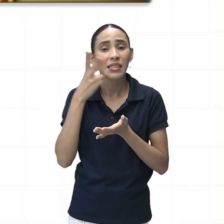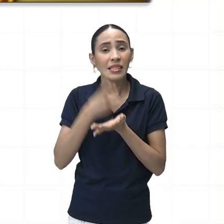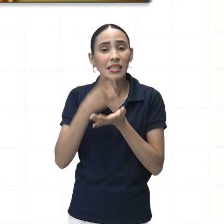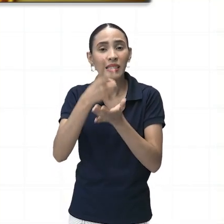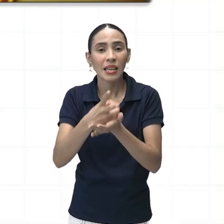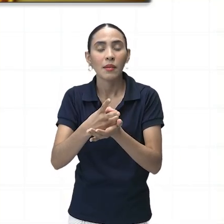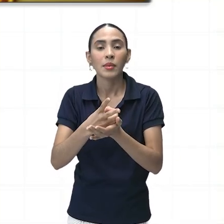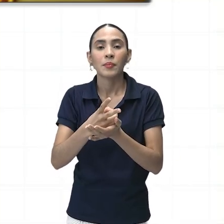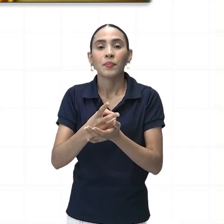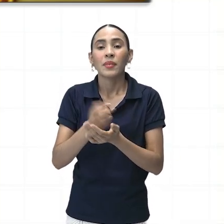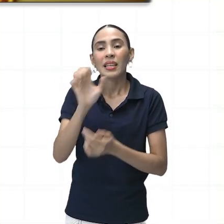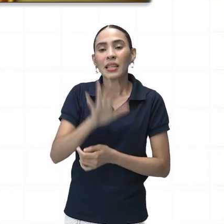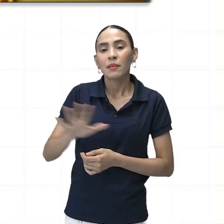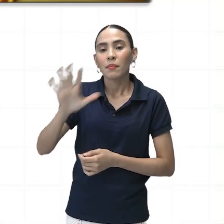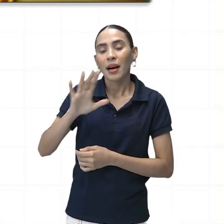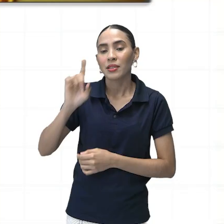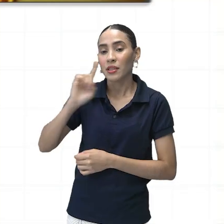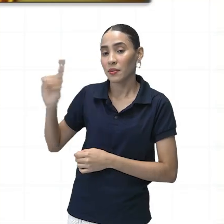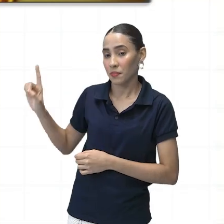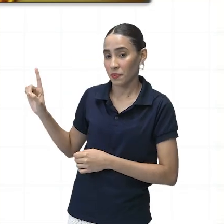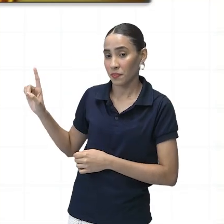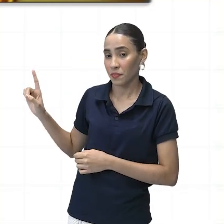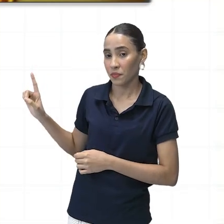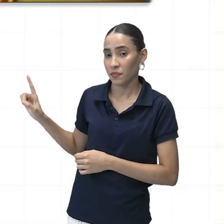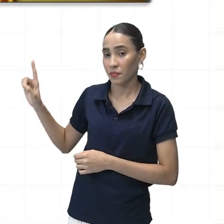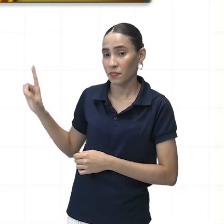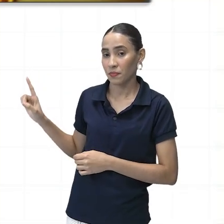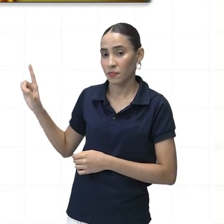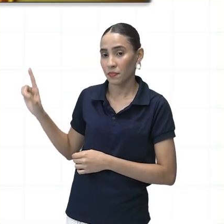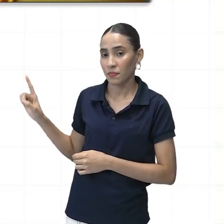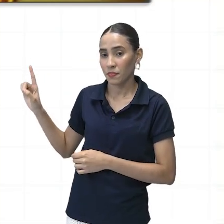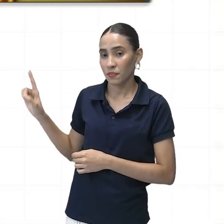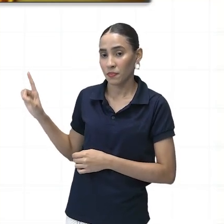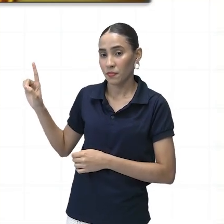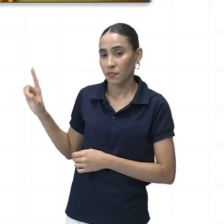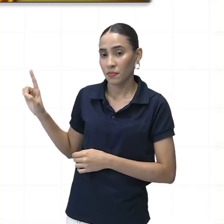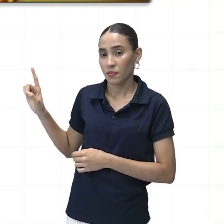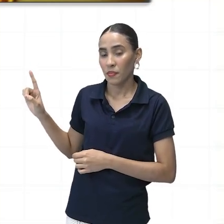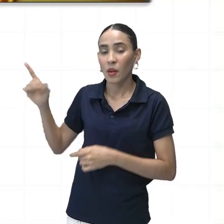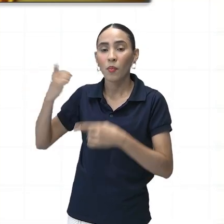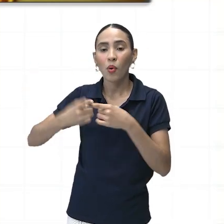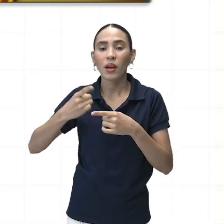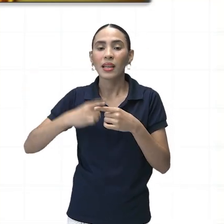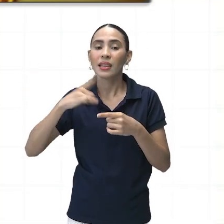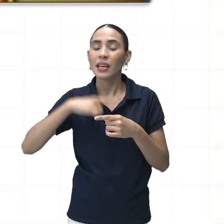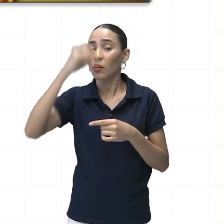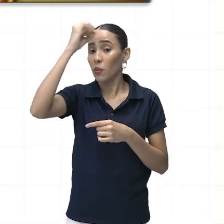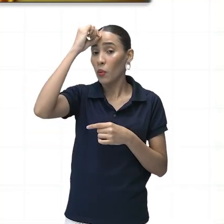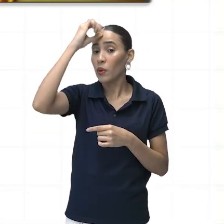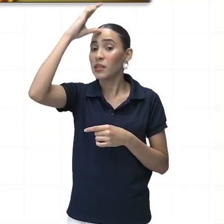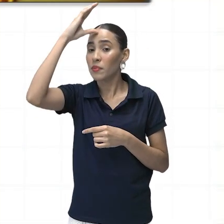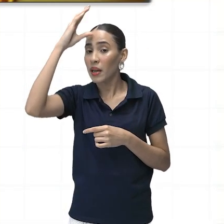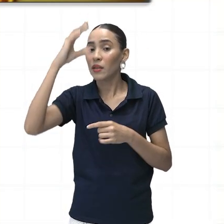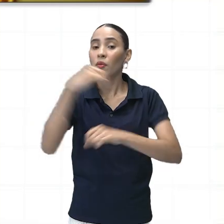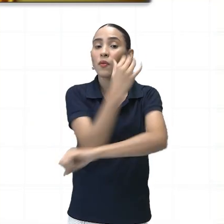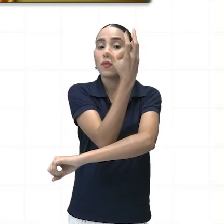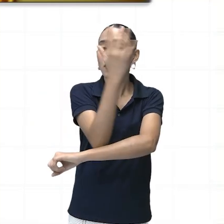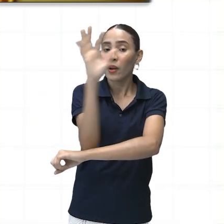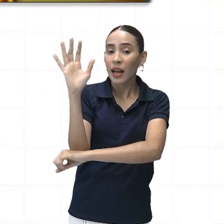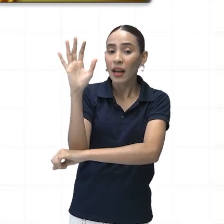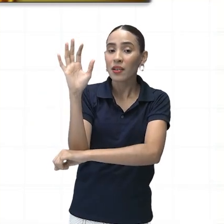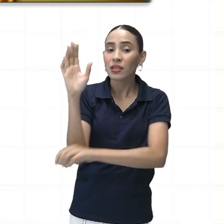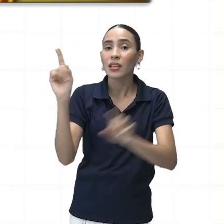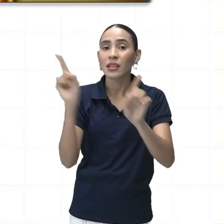de Oxóssi com essa flecha, né? Com esse arco, porque ele tem tanto conhecimento das